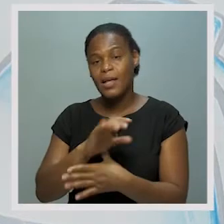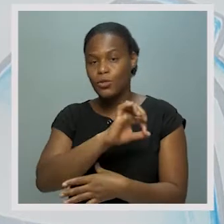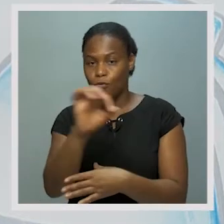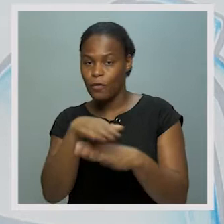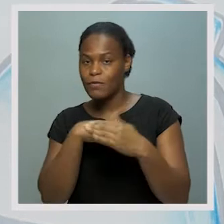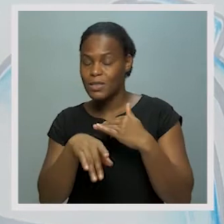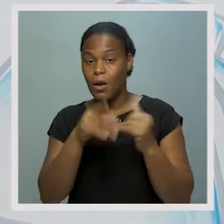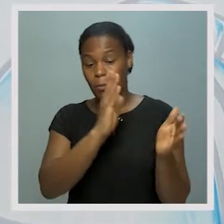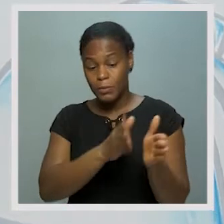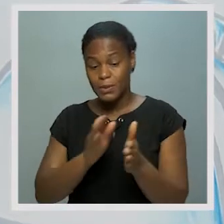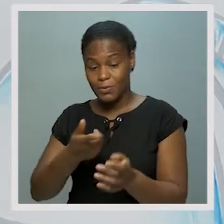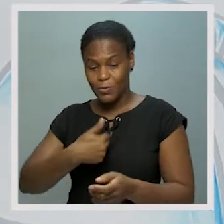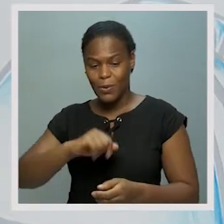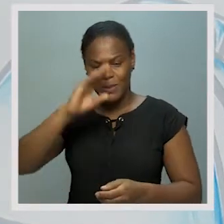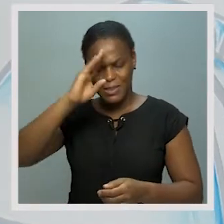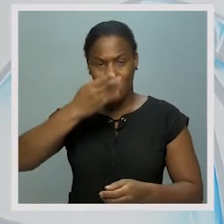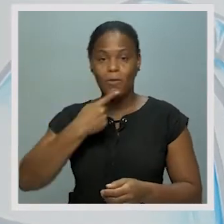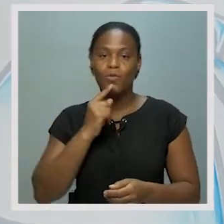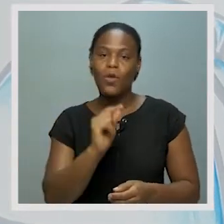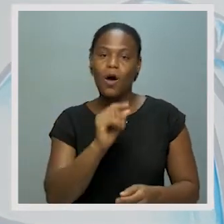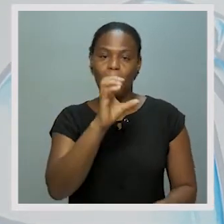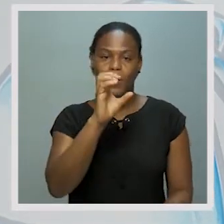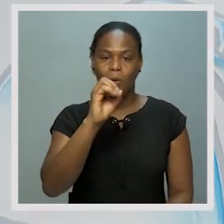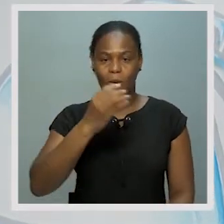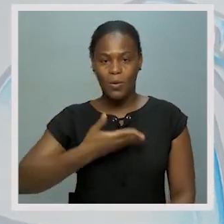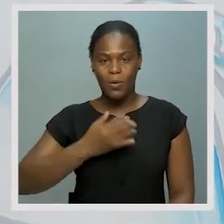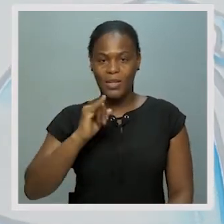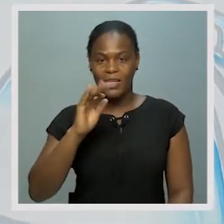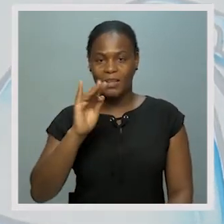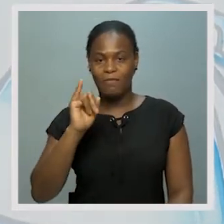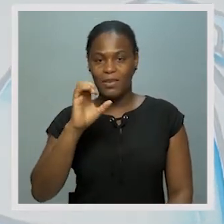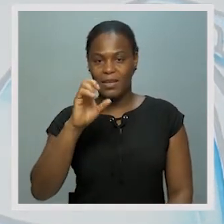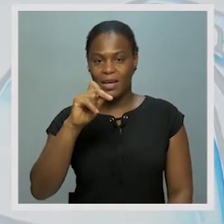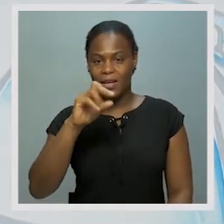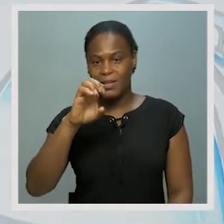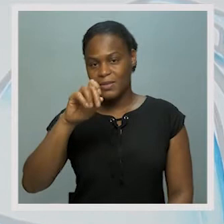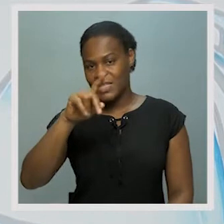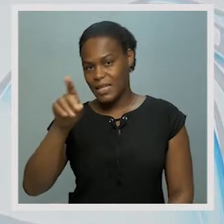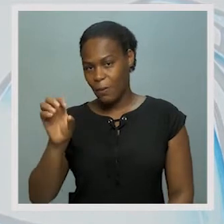este processo, já sabemos, chama-se codificação.